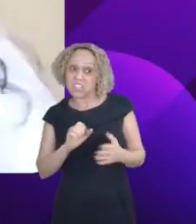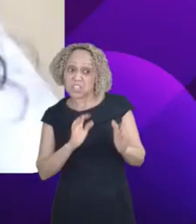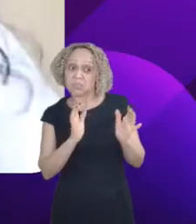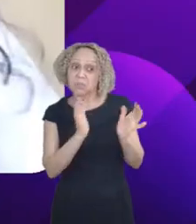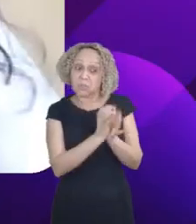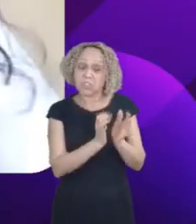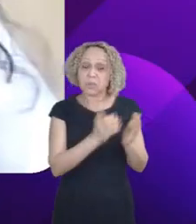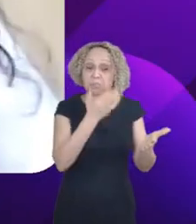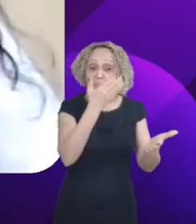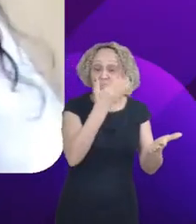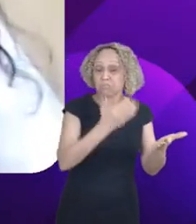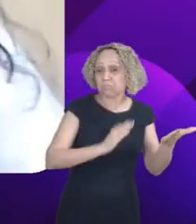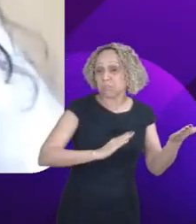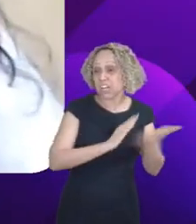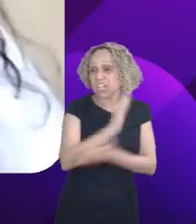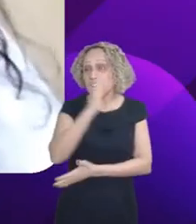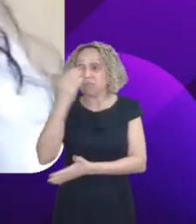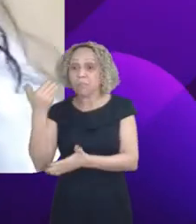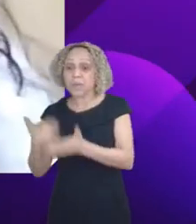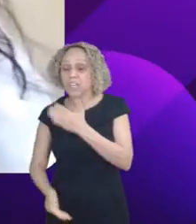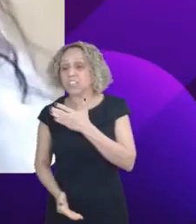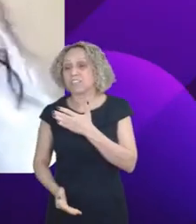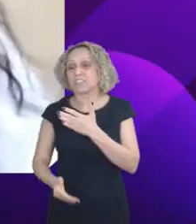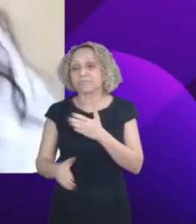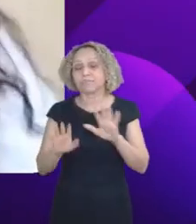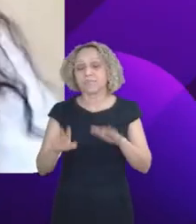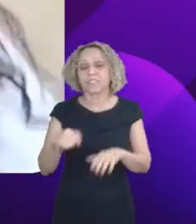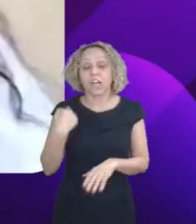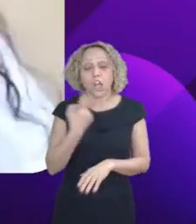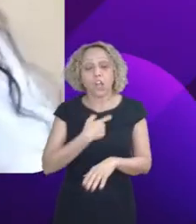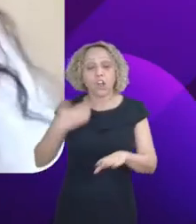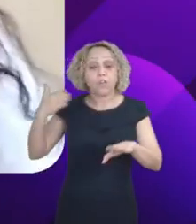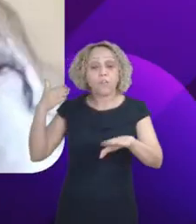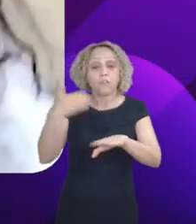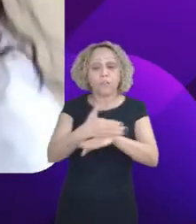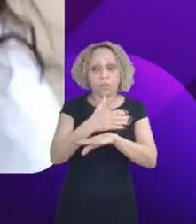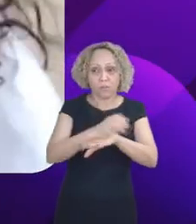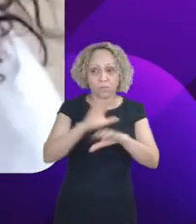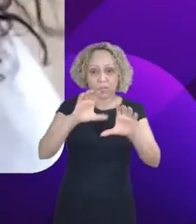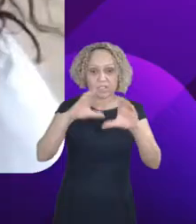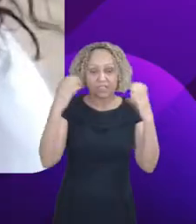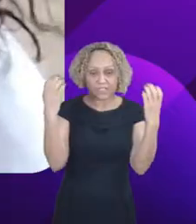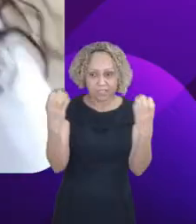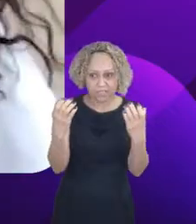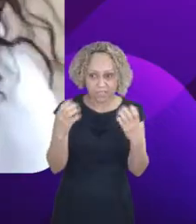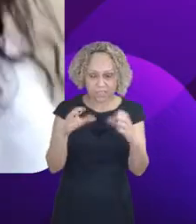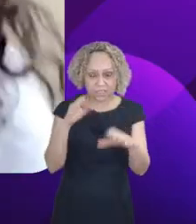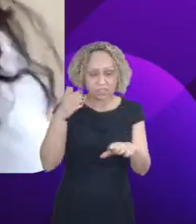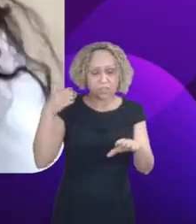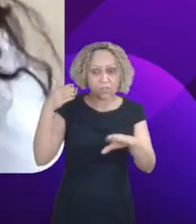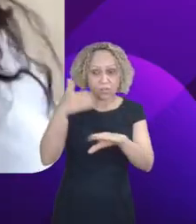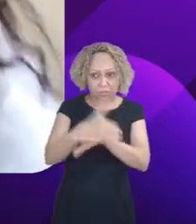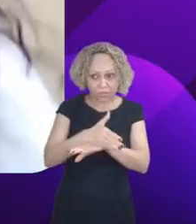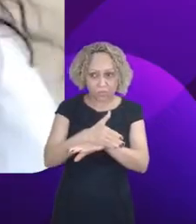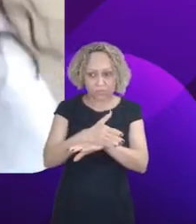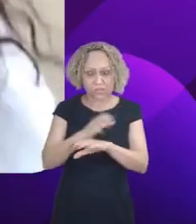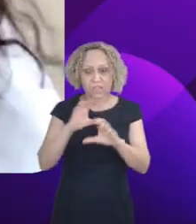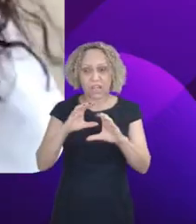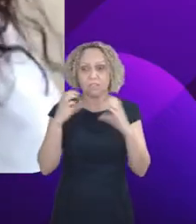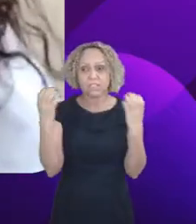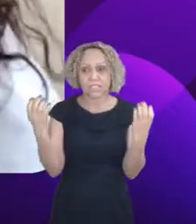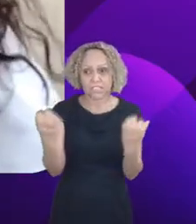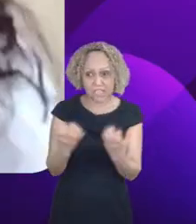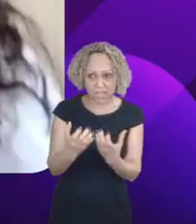procuraram para dizer que as mulheres estavam sofrendo assédio dentro dos estádios, para que elas não retornassem aos estádios.